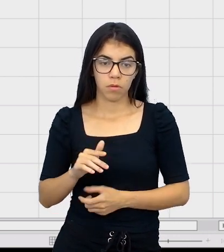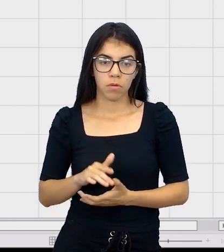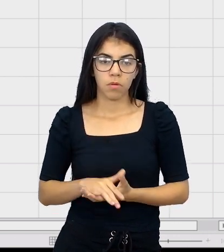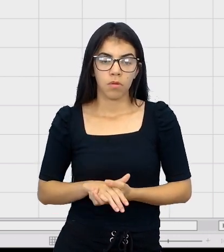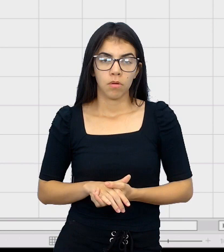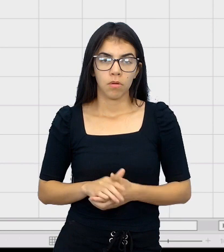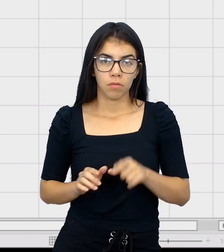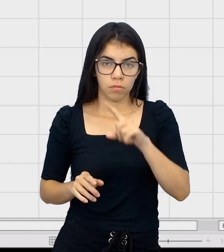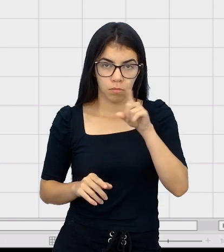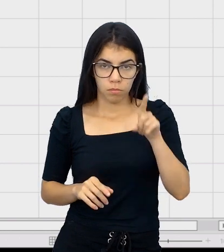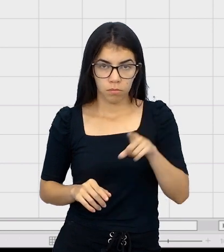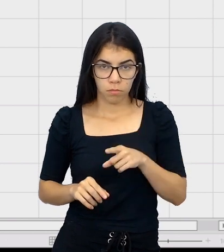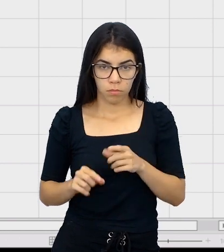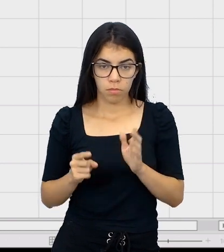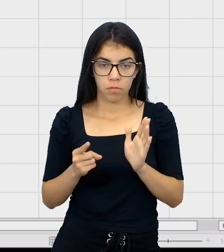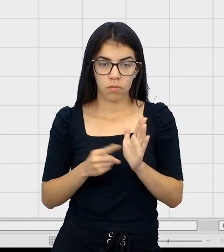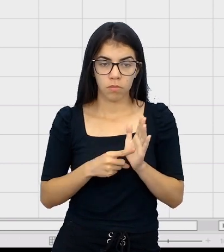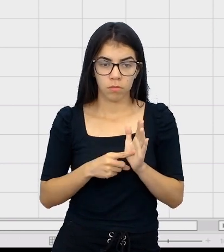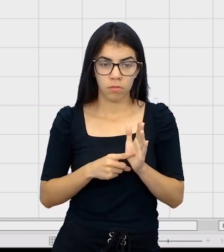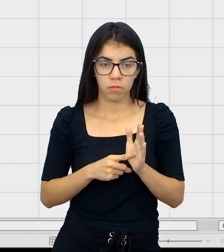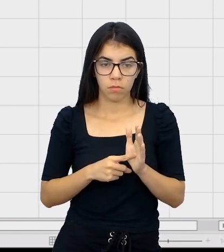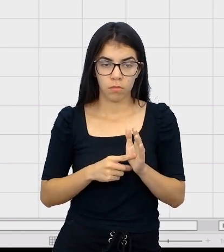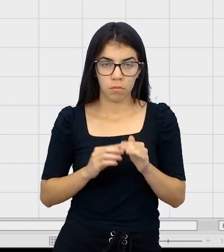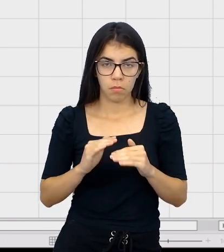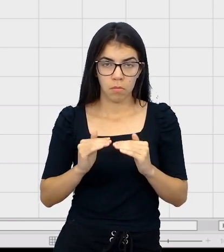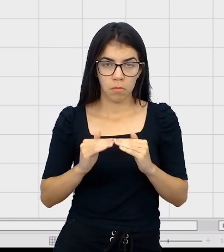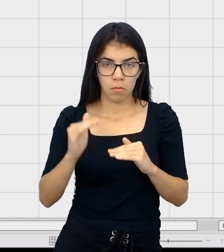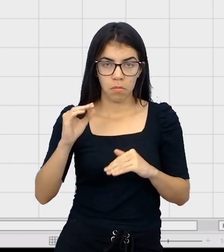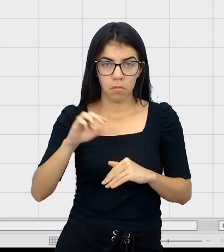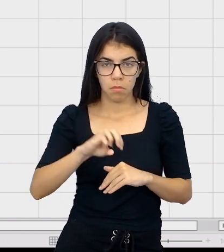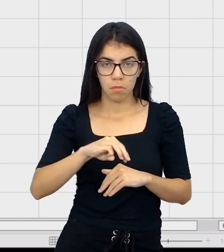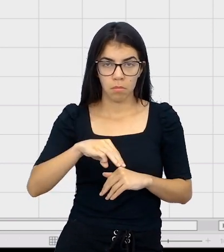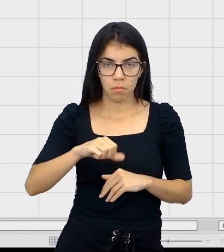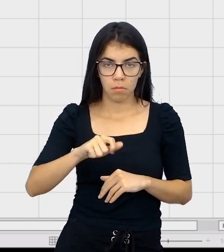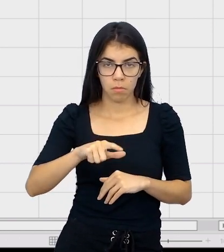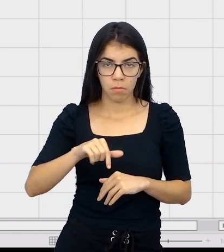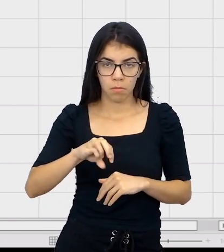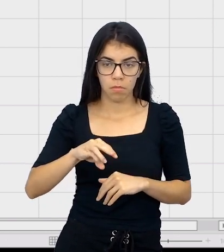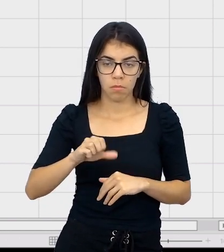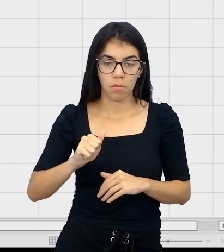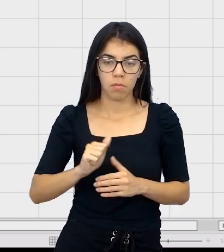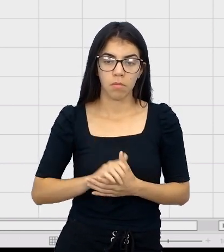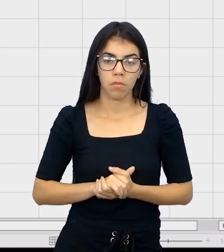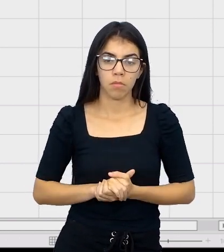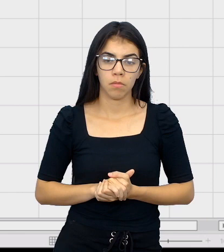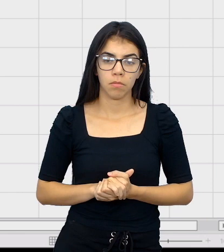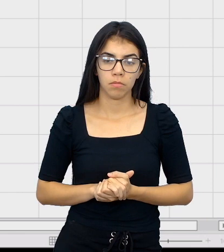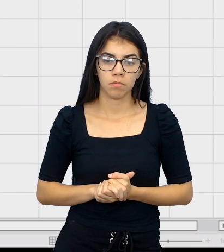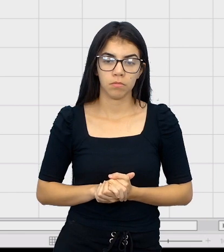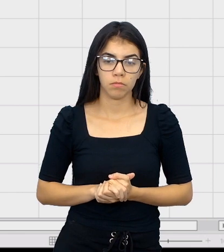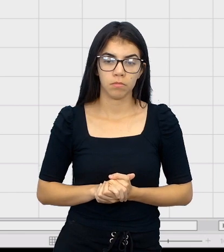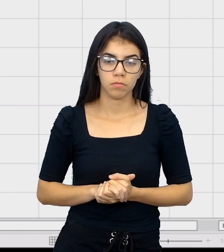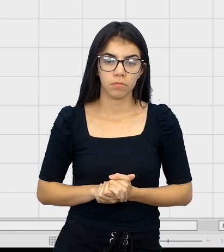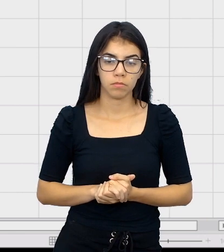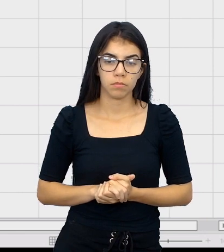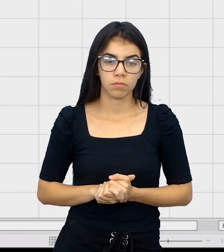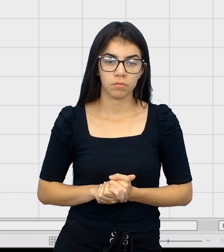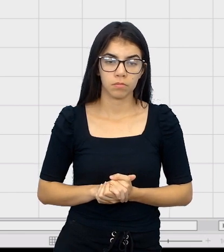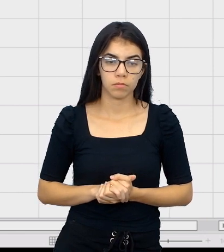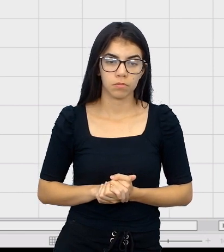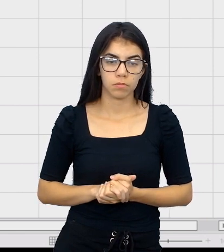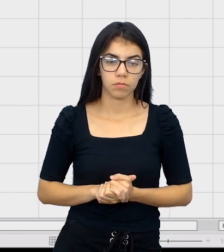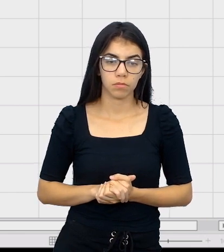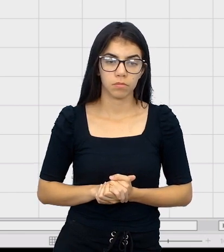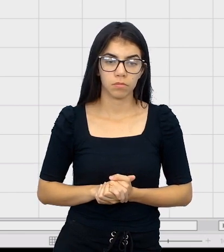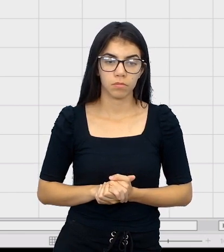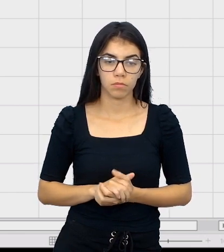parênteses. Vou clicar na cédula onde está o máxima, que é o nosso B2. Ó, clico nela, ela aparece lá, tá vendo? Isso, sim. Põe o sinal de mais lá do teclado. Legal. Vou